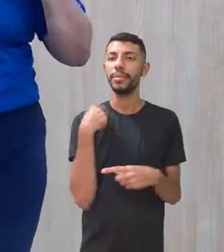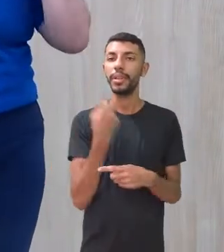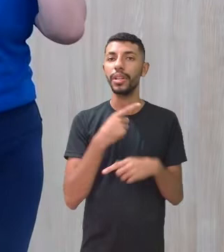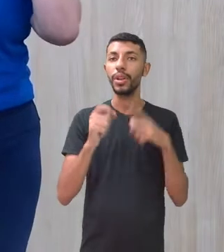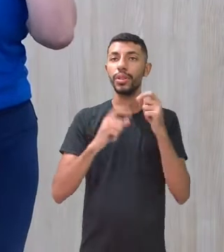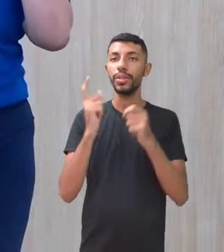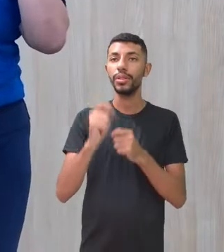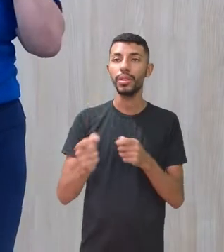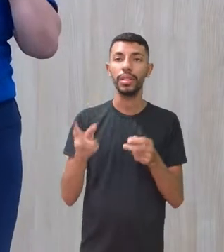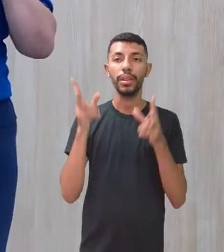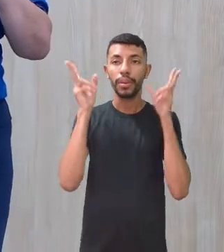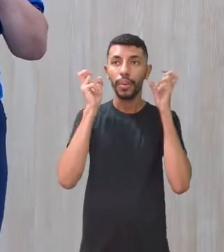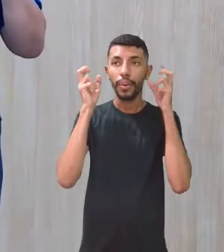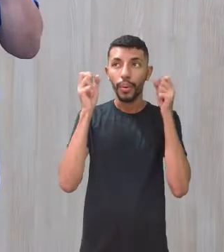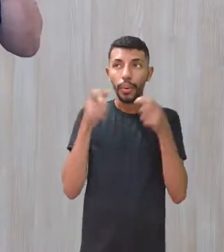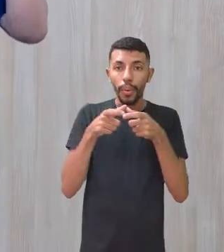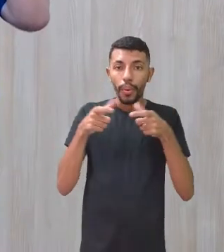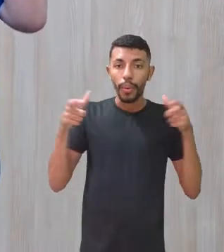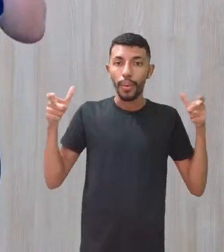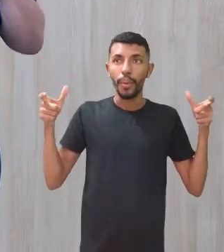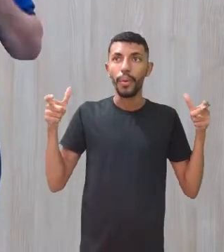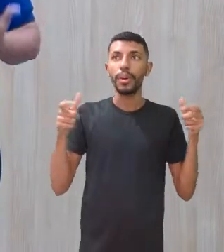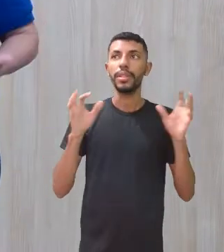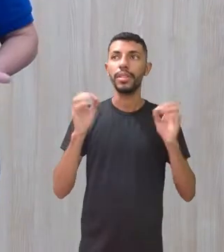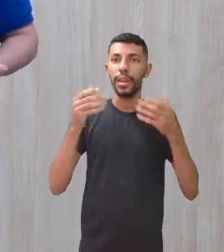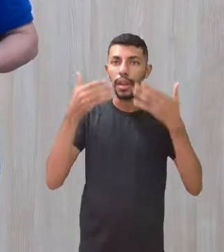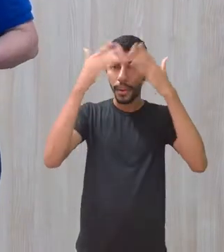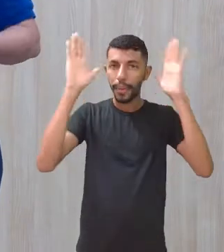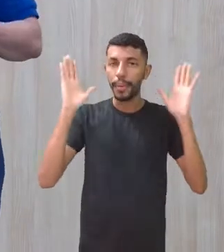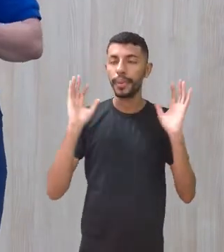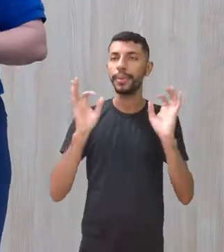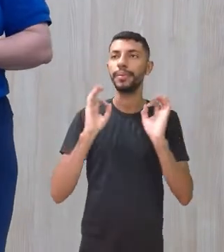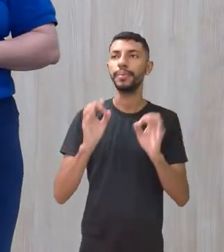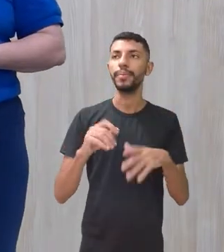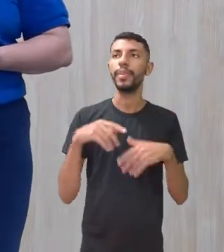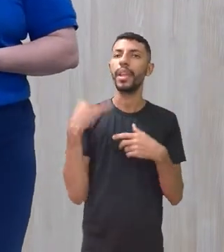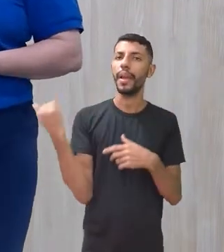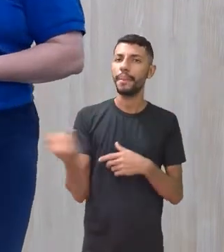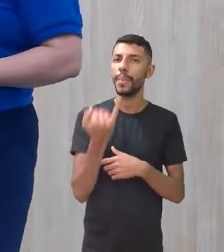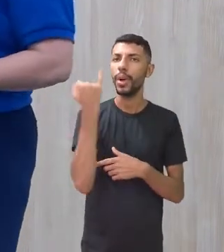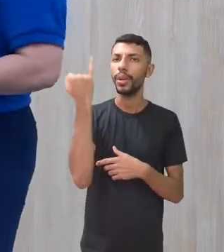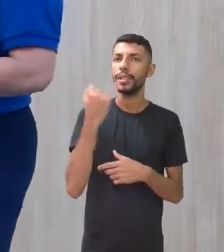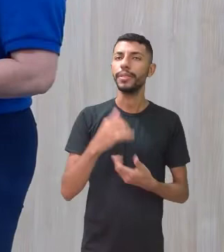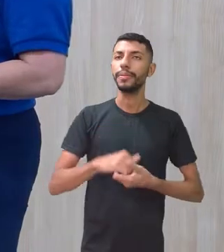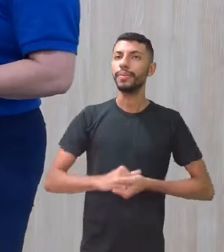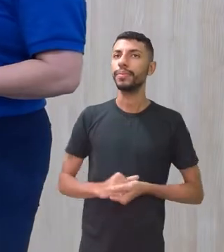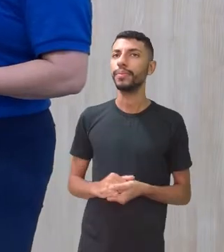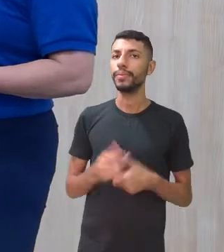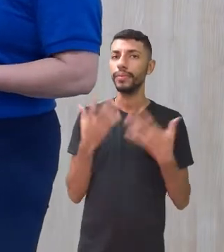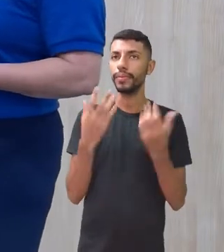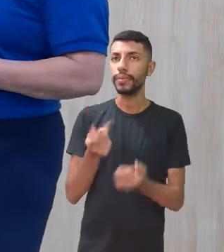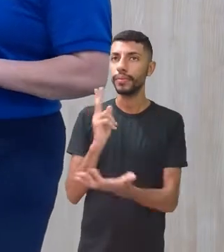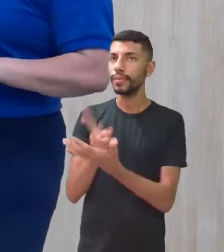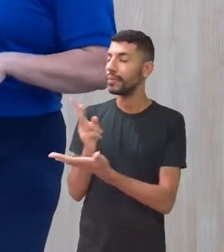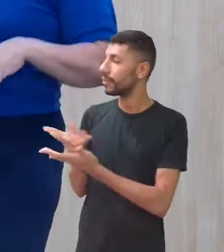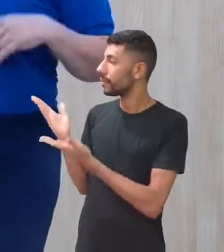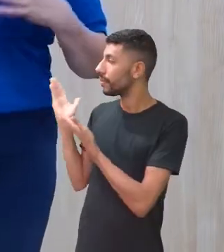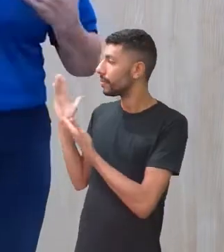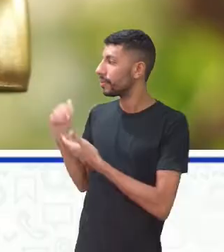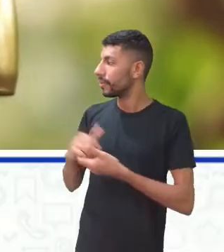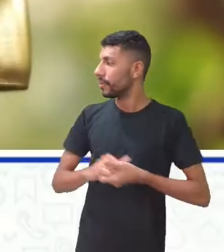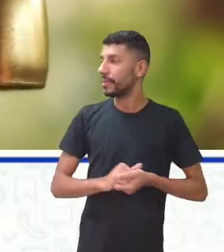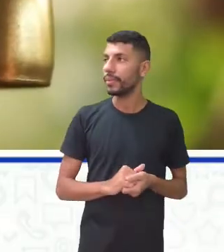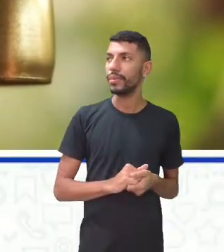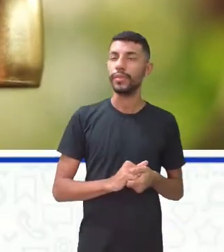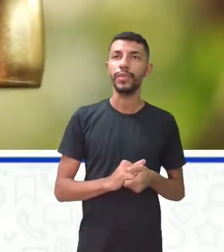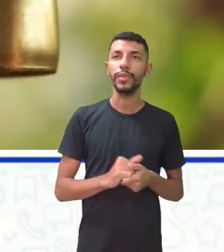nosso ouvido, nossa capacidade de ouvir, nosso repertório. Tá? Isso é muito importante. Vamos seguindo um pouquinho. Do que é